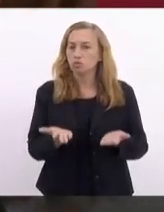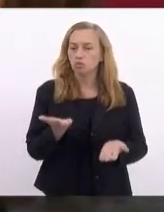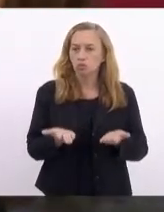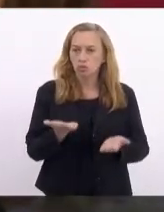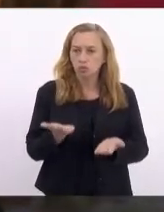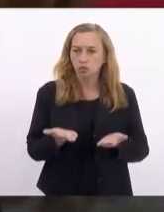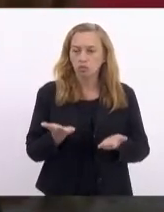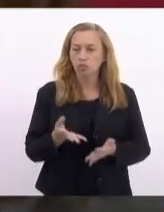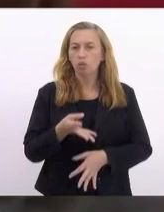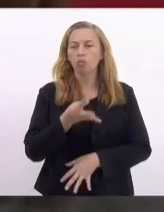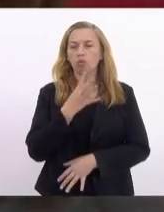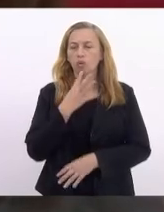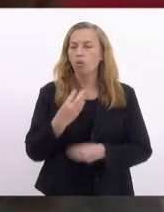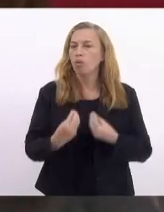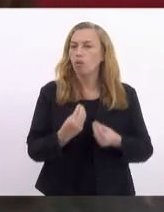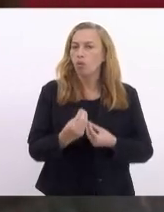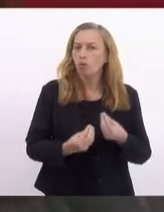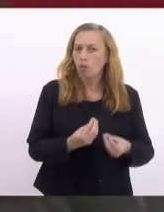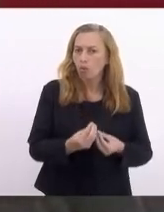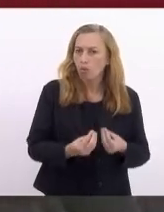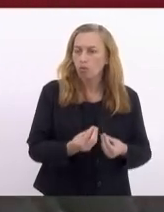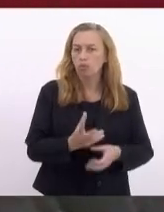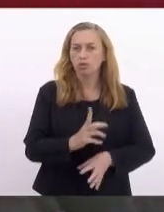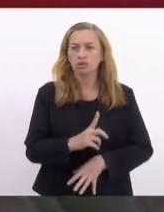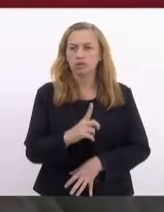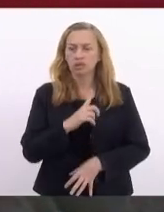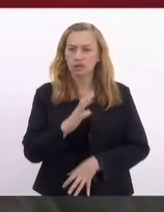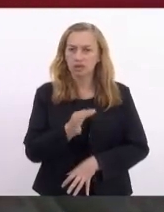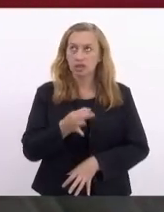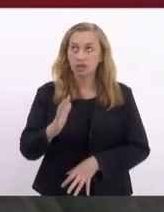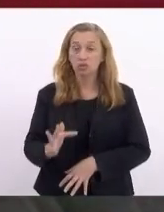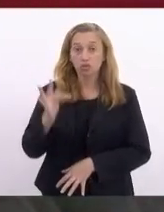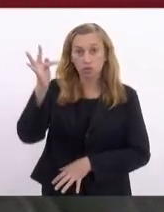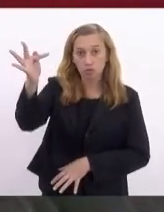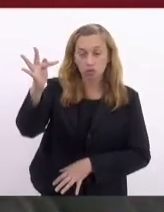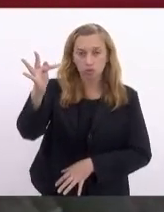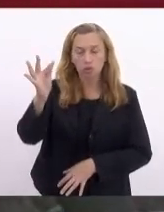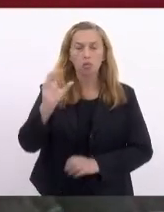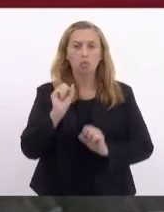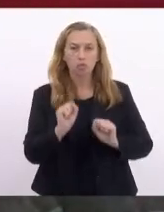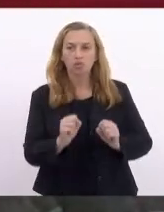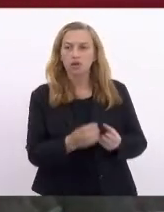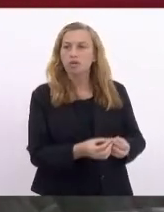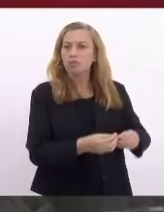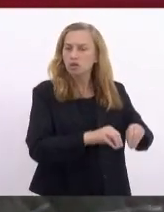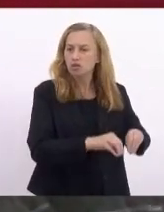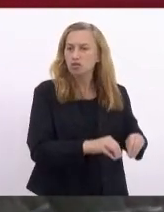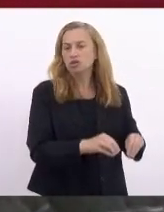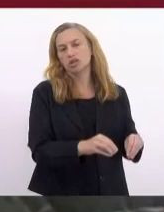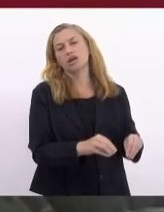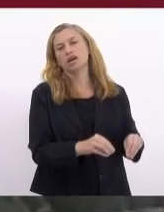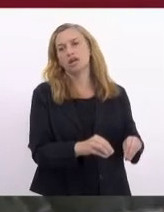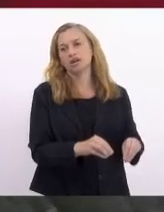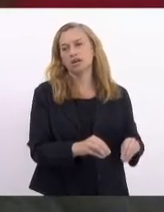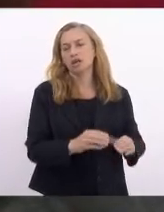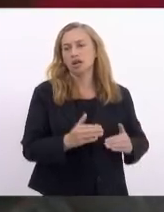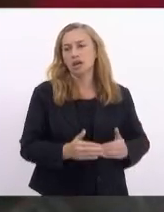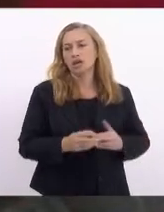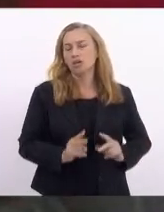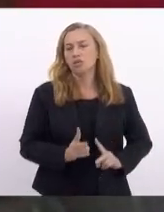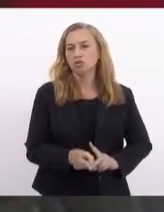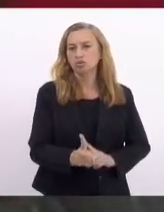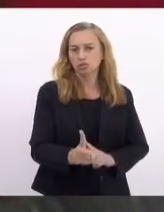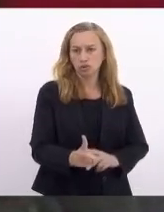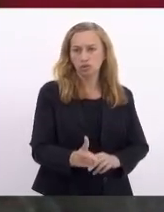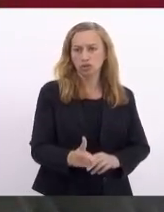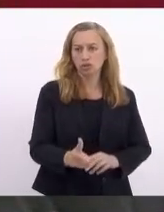como garantia e esse equilíbrio futuro poderá causar uma descontinuidade na